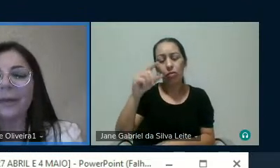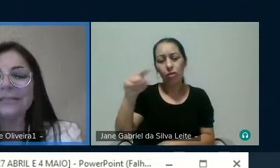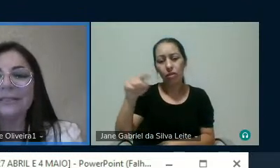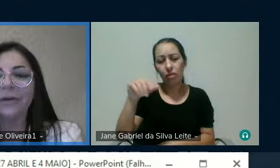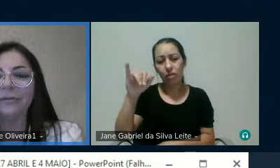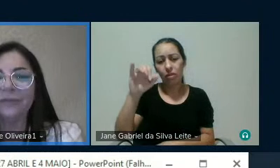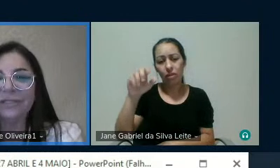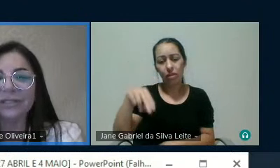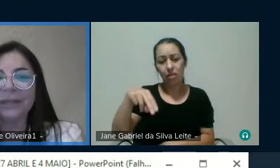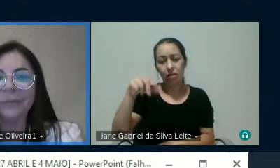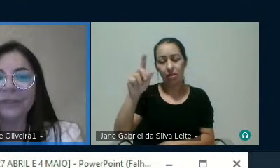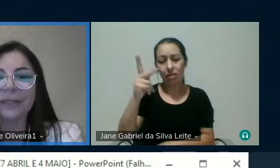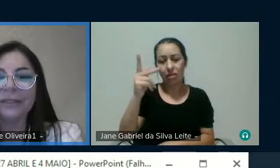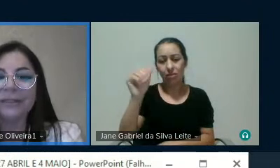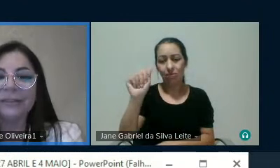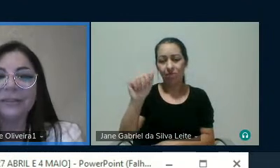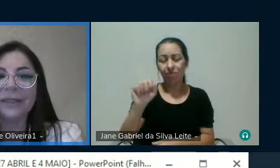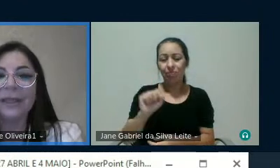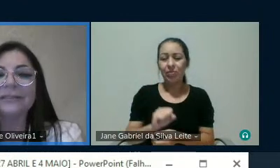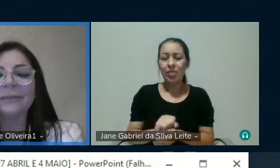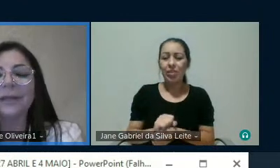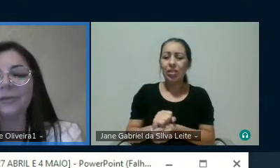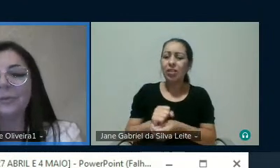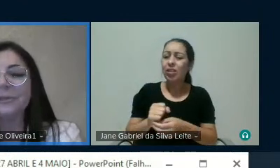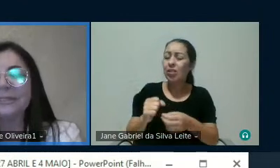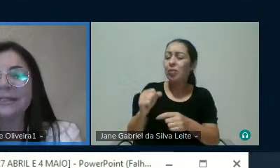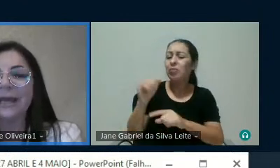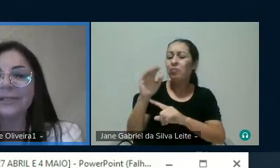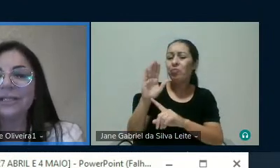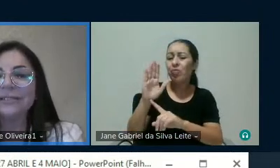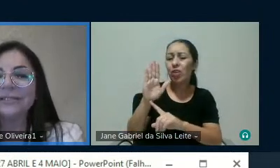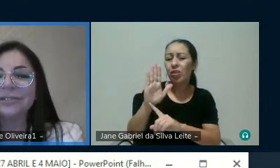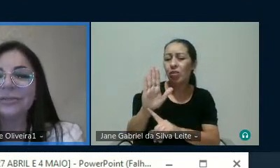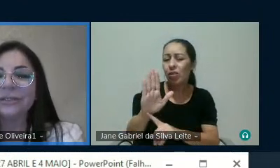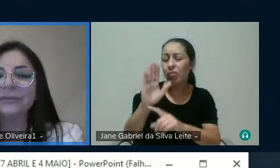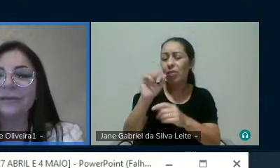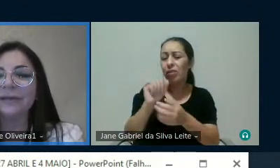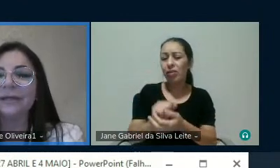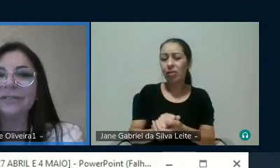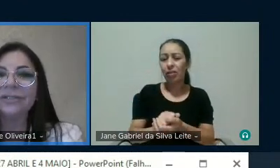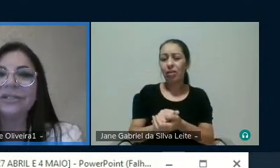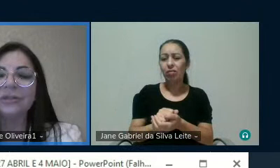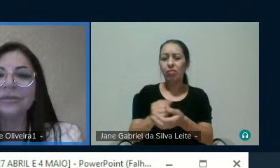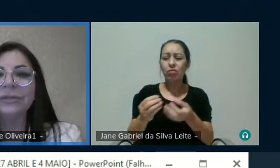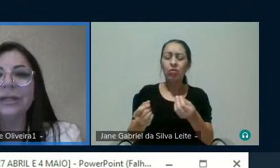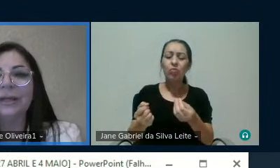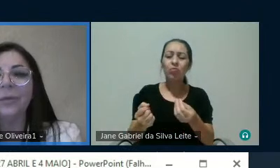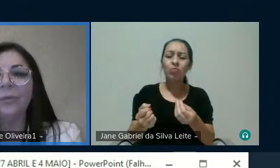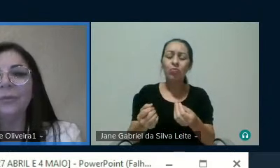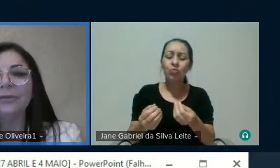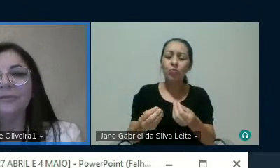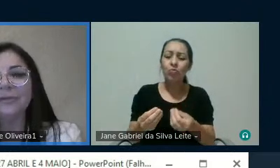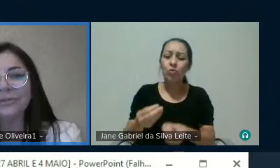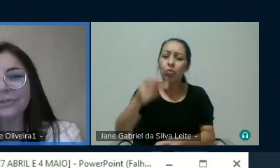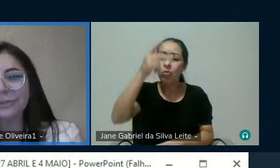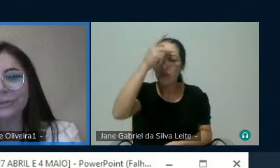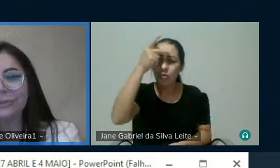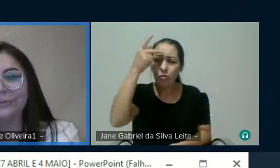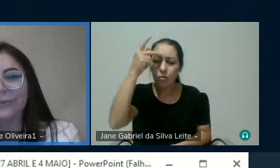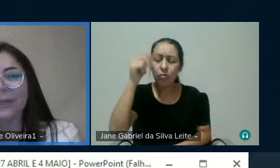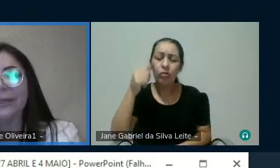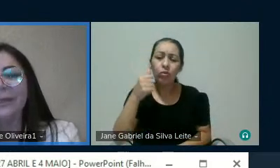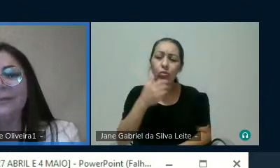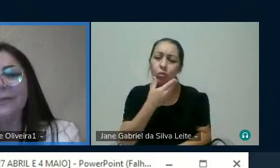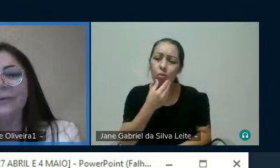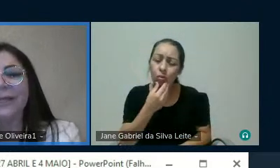por um rapaz que é ouvinte, né? Porque ele trabalha com publicidade e ele sentiu que não estava atingindo o público infantil